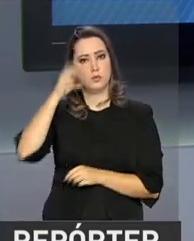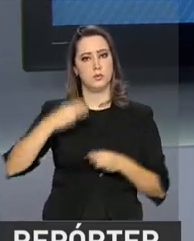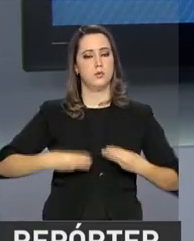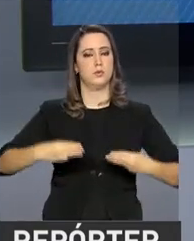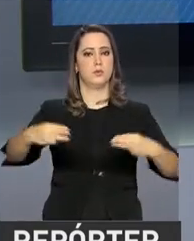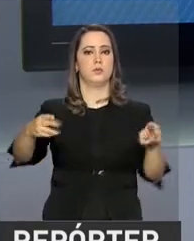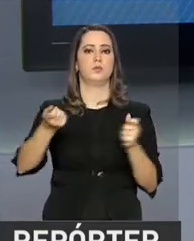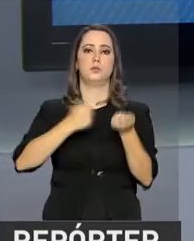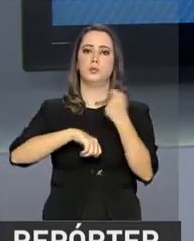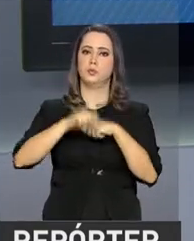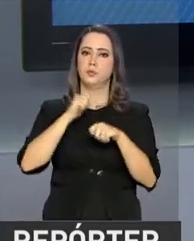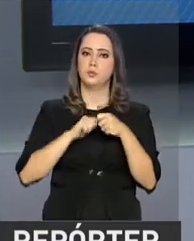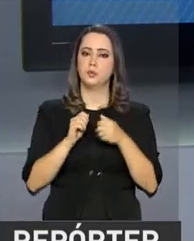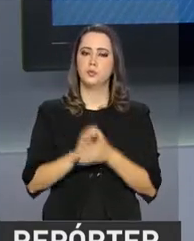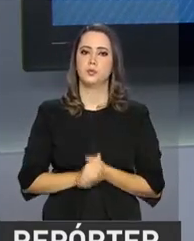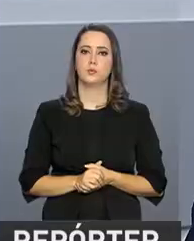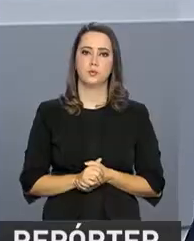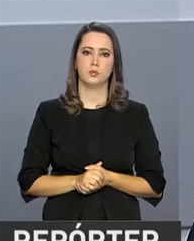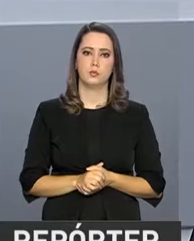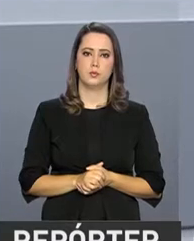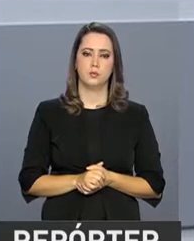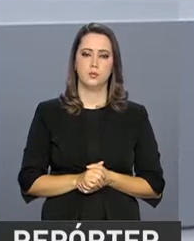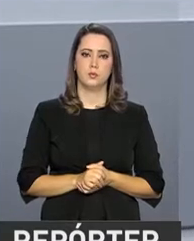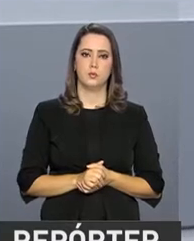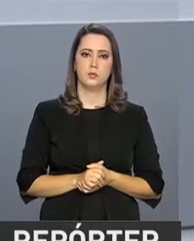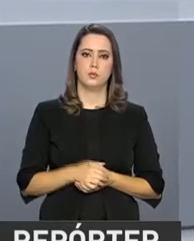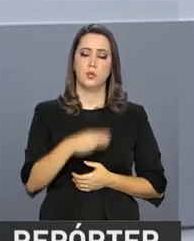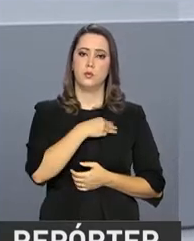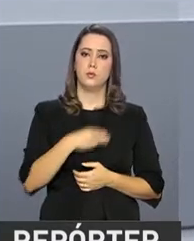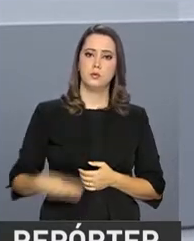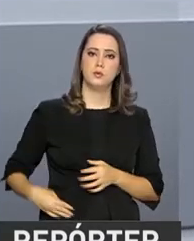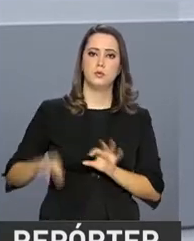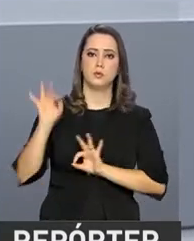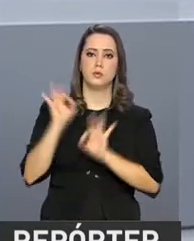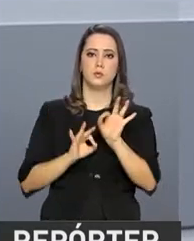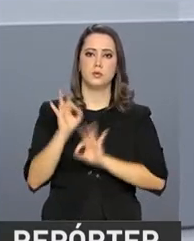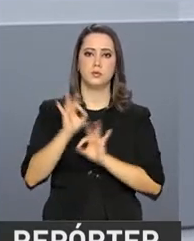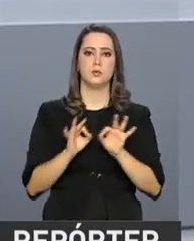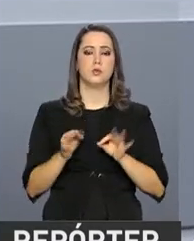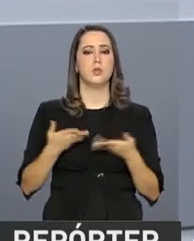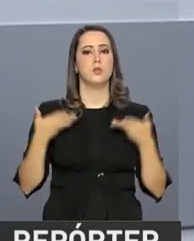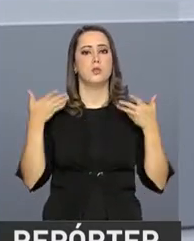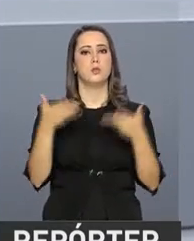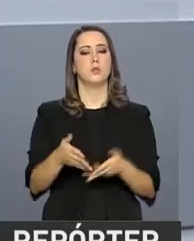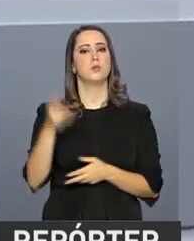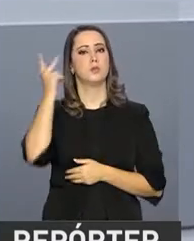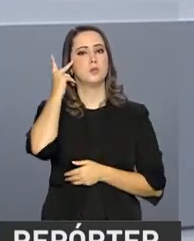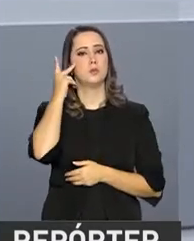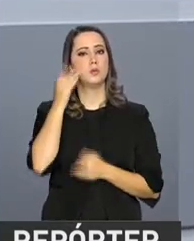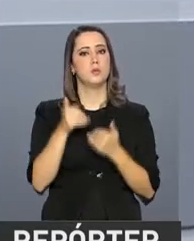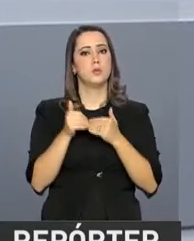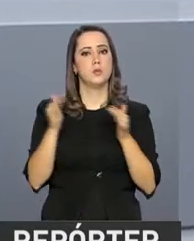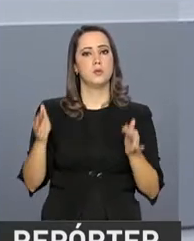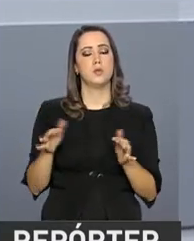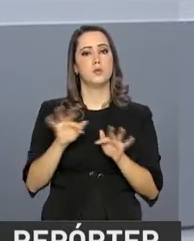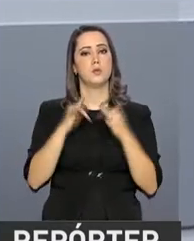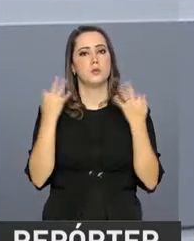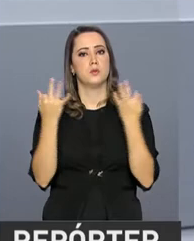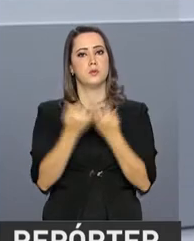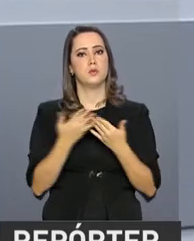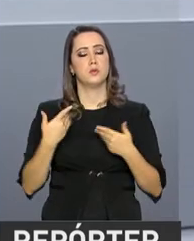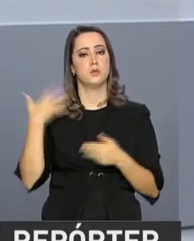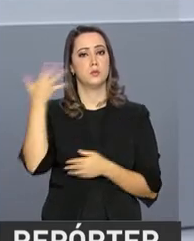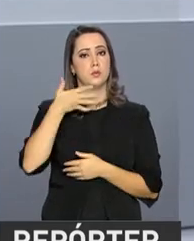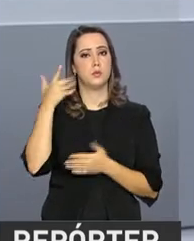pelo ministério da fazenda e o ministro do planejamento de oliveira participou em são paulo da abertura de um fórum promovido